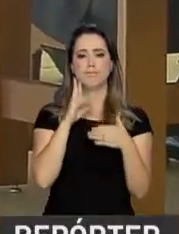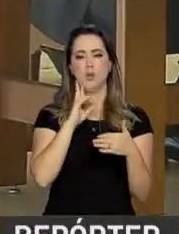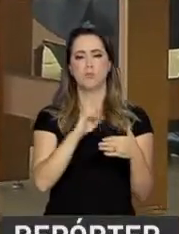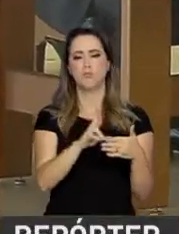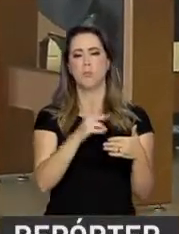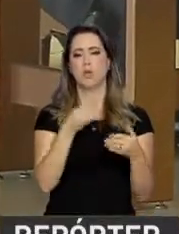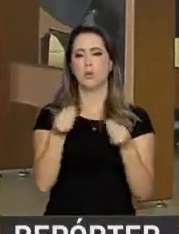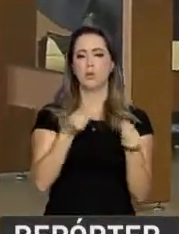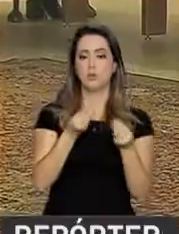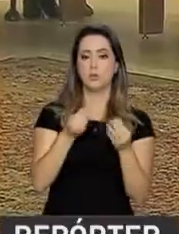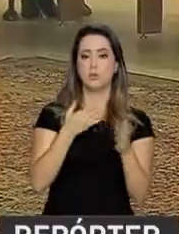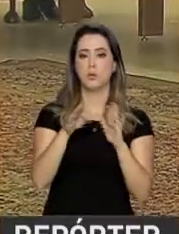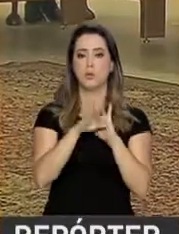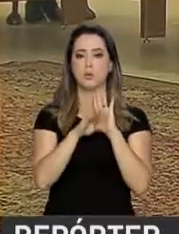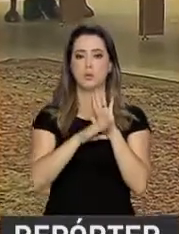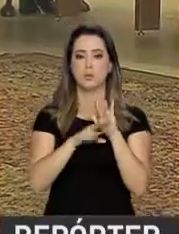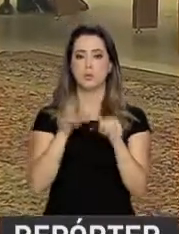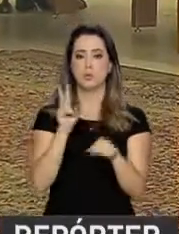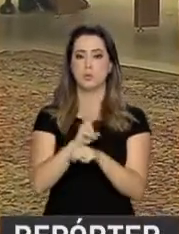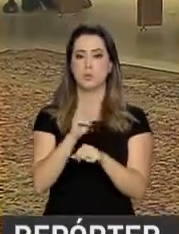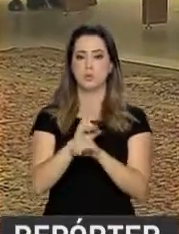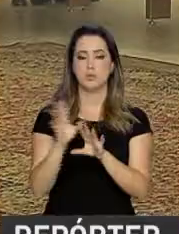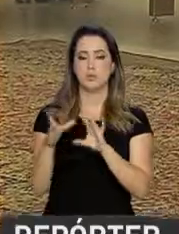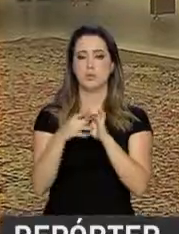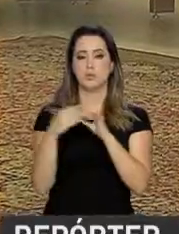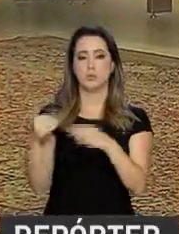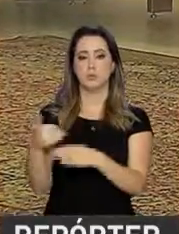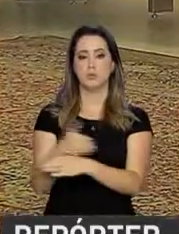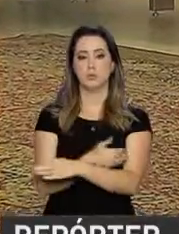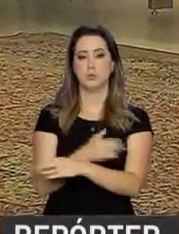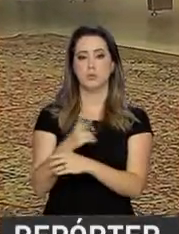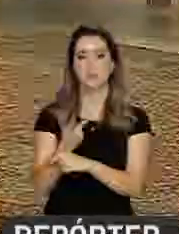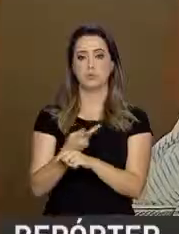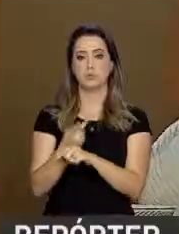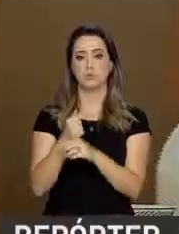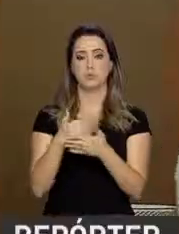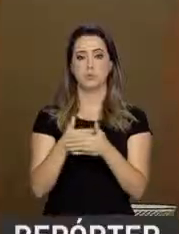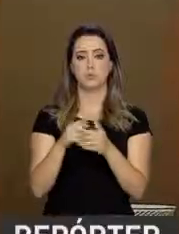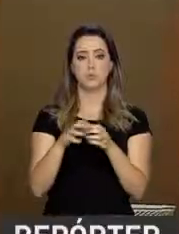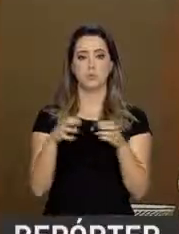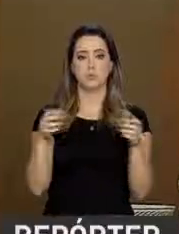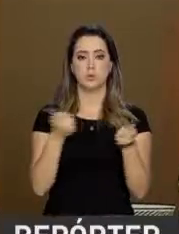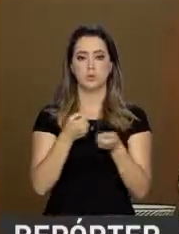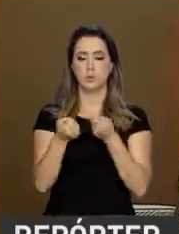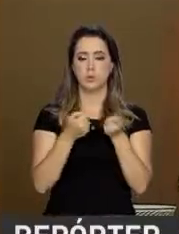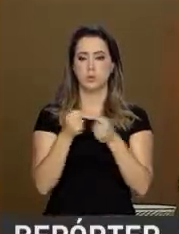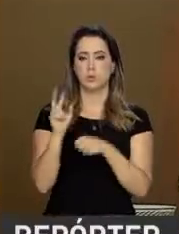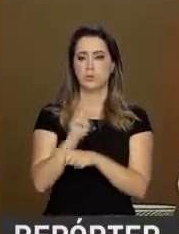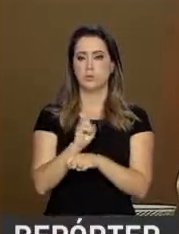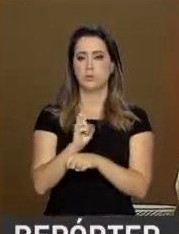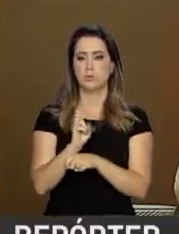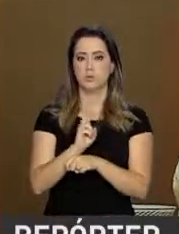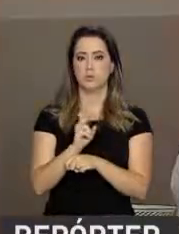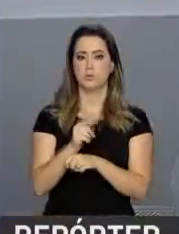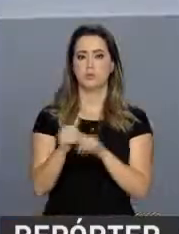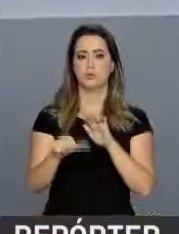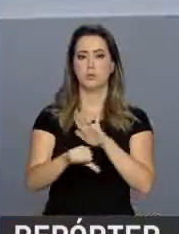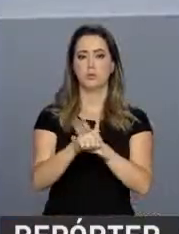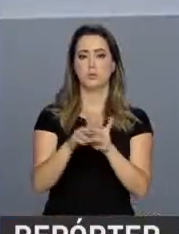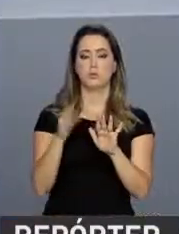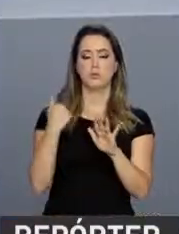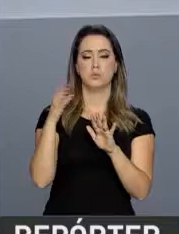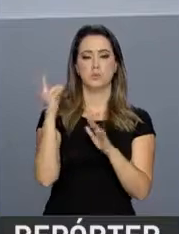o andamento do Programa de Proteção Integrada de Fronteiras, que busca ampliar o controle e a fiscalização aos crimes